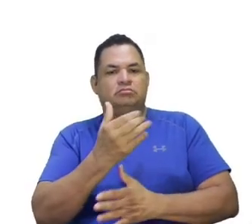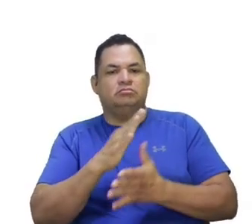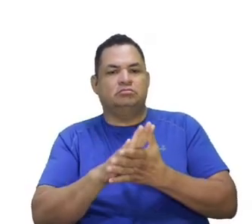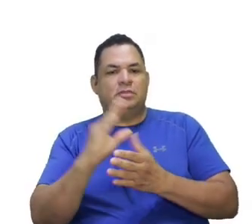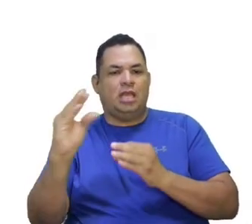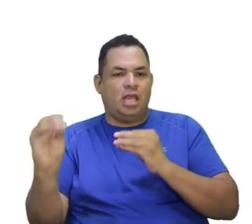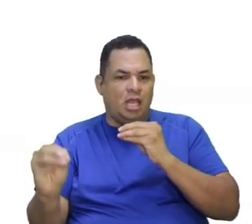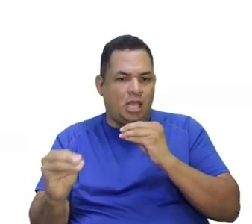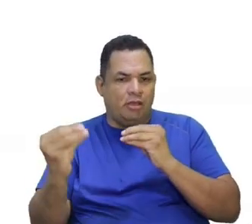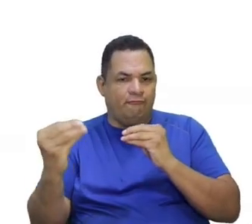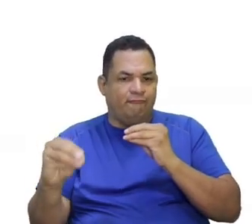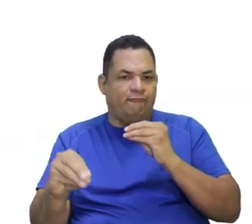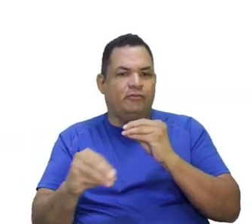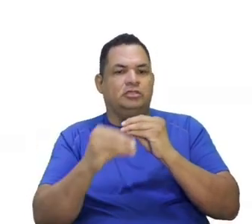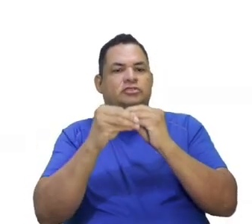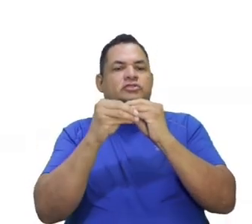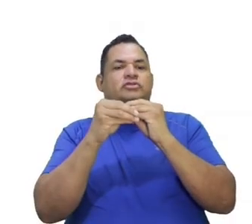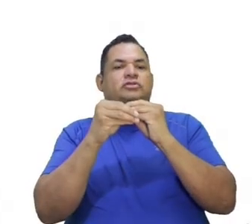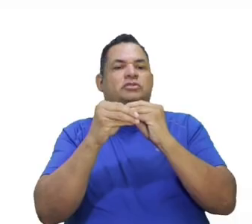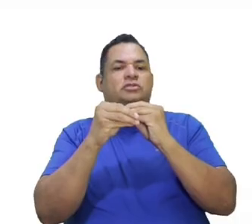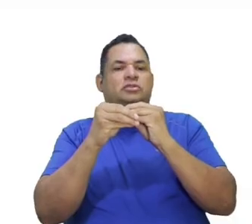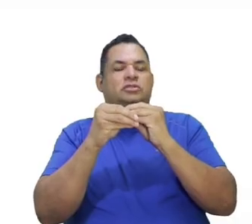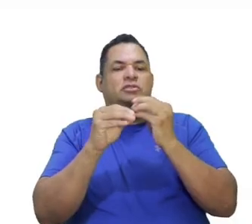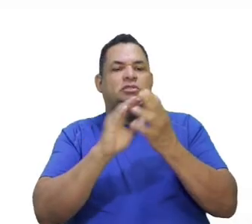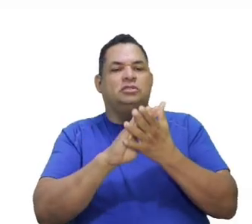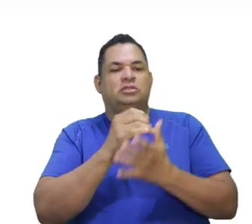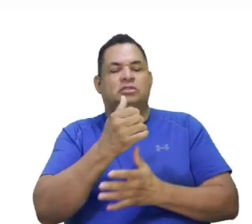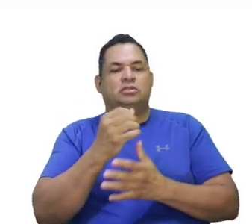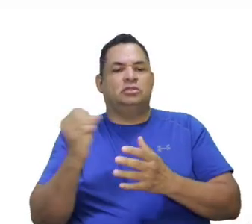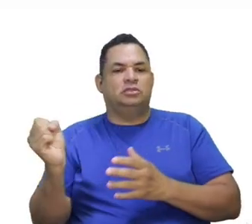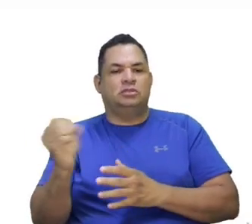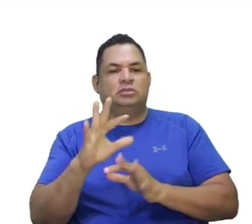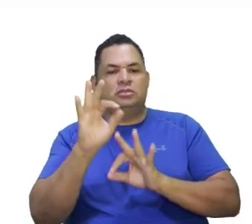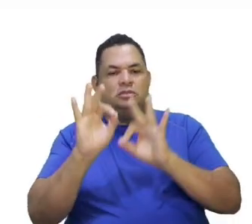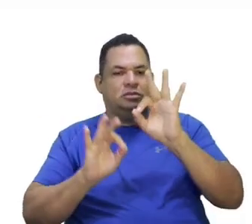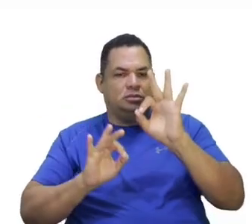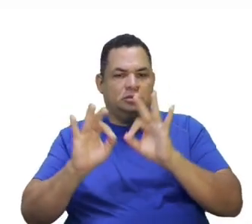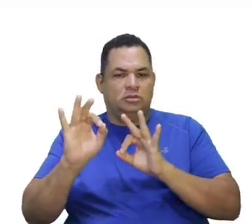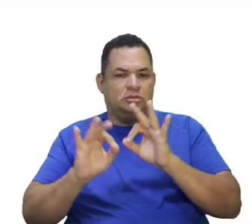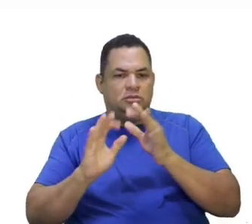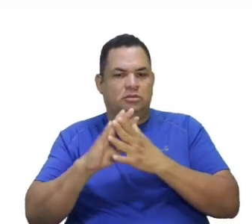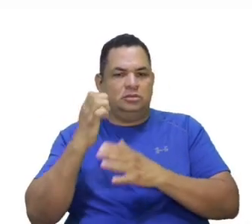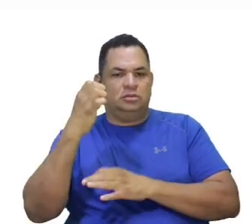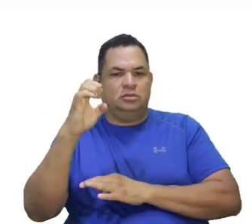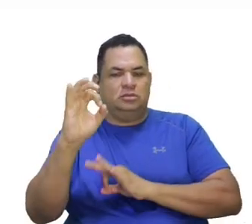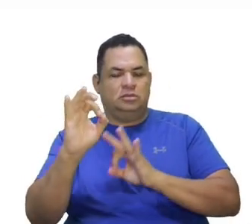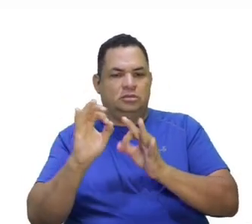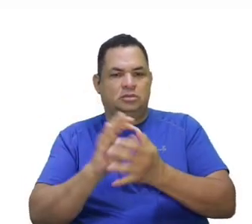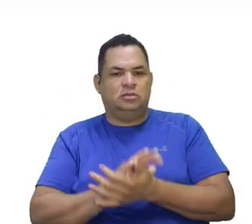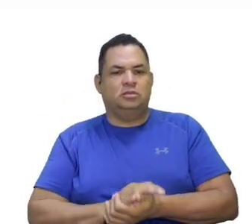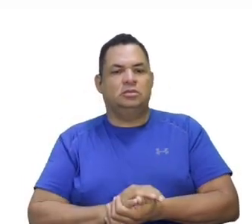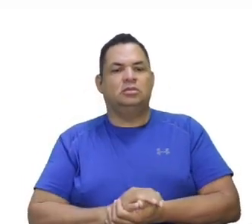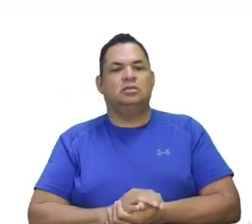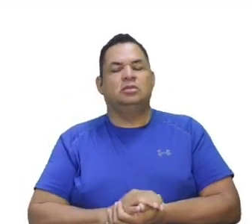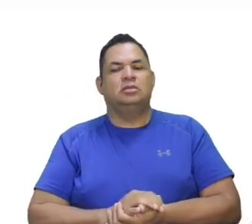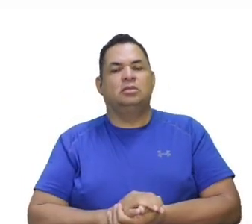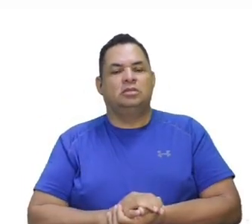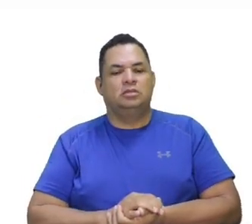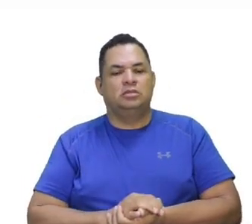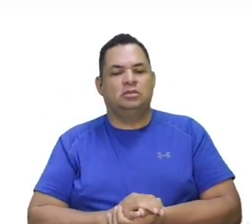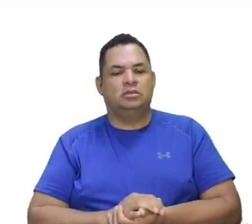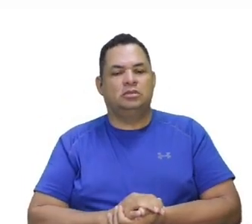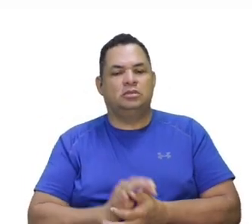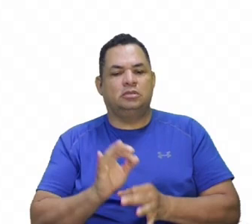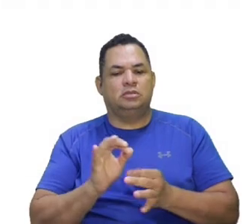vou adicionar esses elétrons aqui. E aí fica a nova distribuição eletrônica dele desta forma. Então,